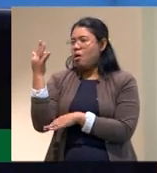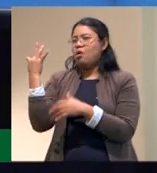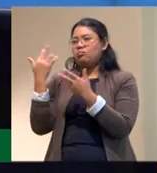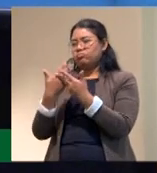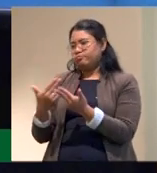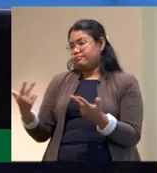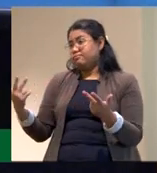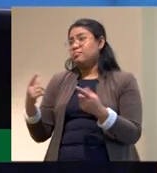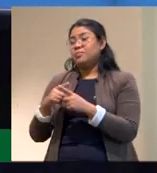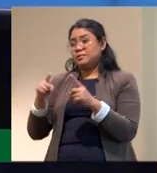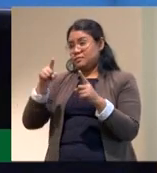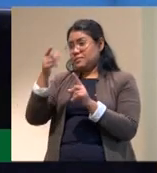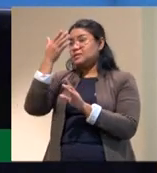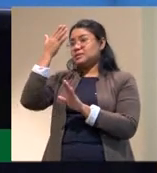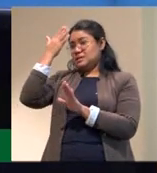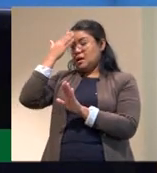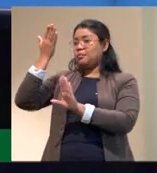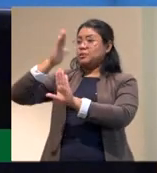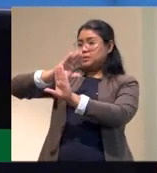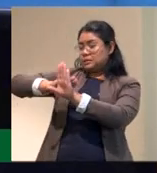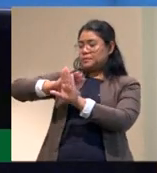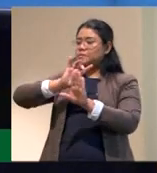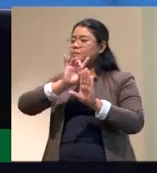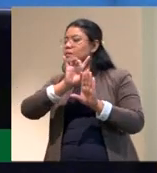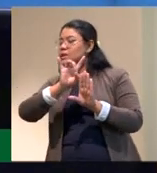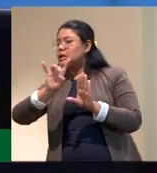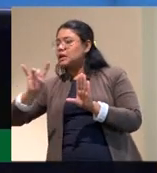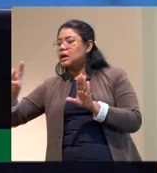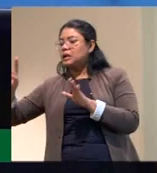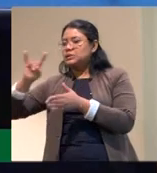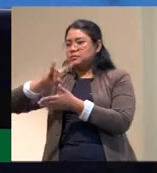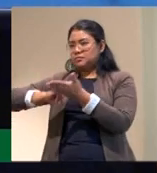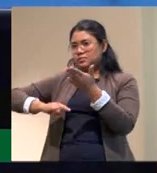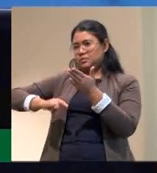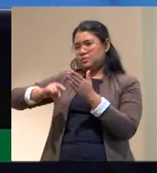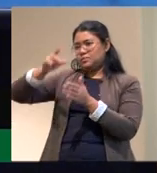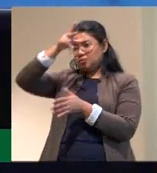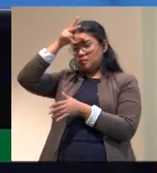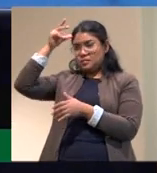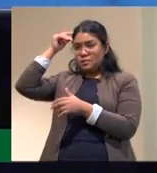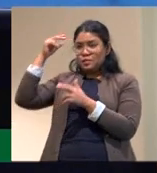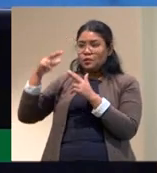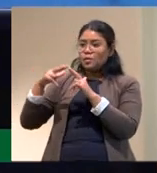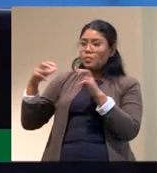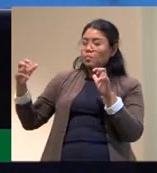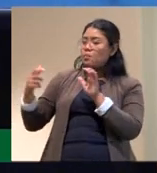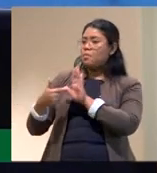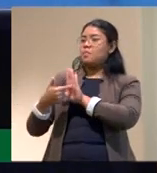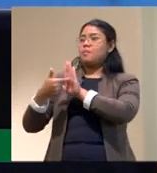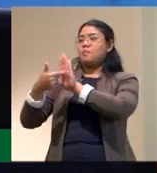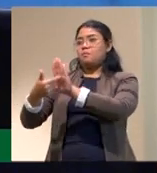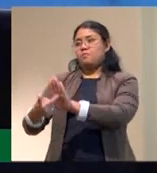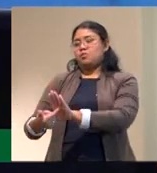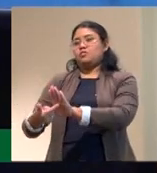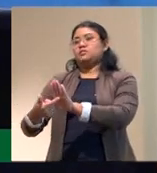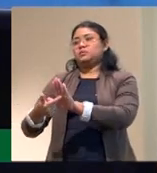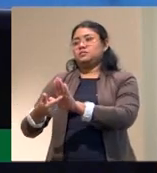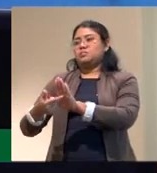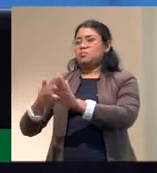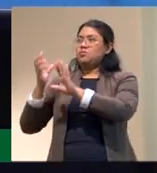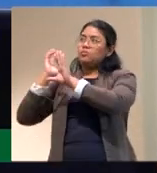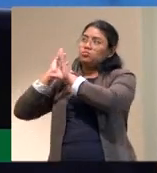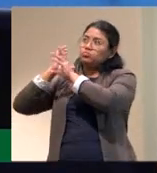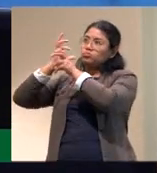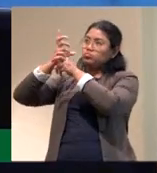né? Eu considero que esses documentos da rede, eles expressam, em alguma medida, toda uma história